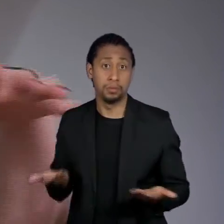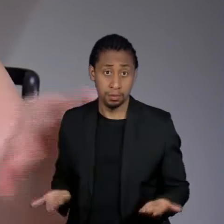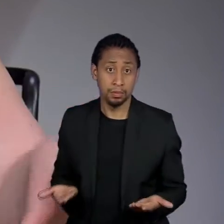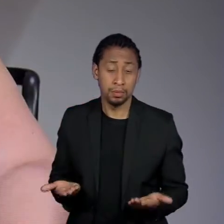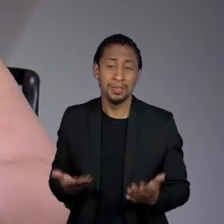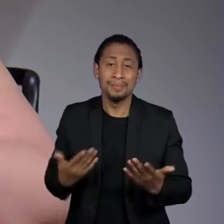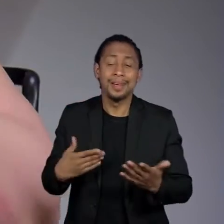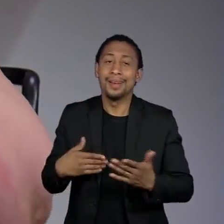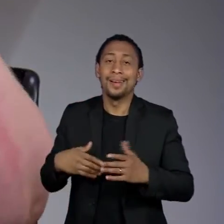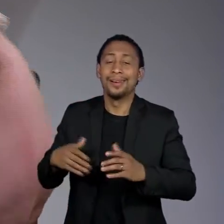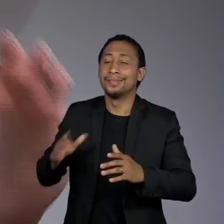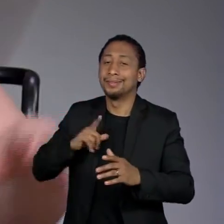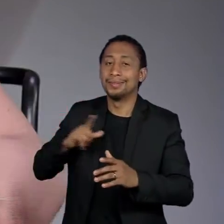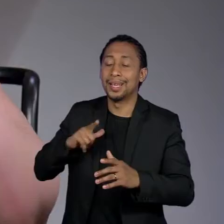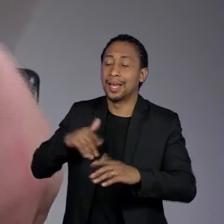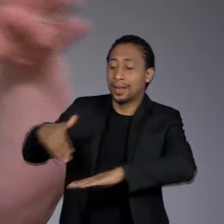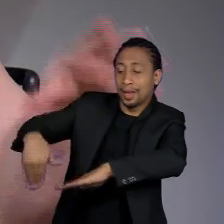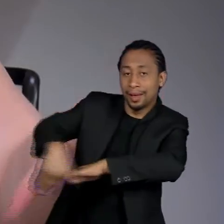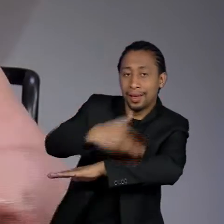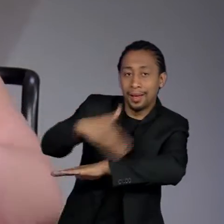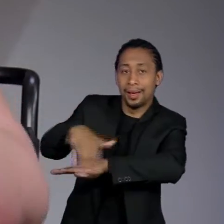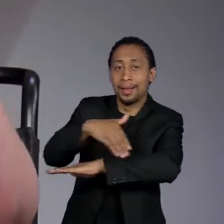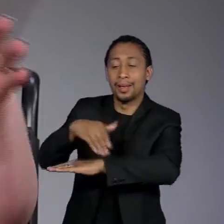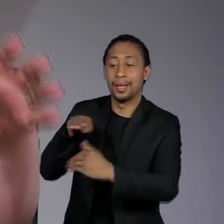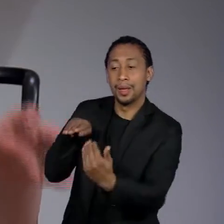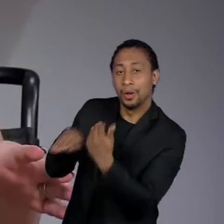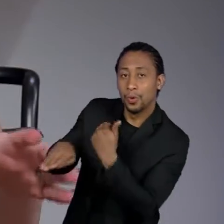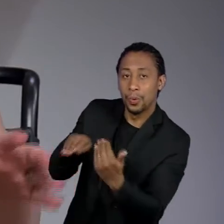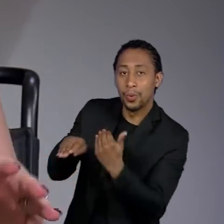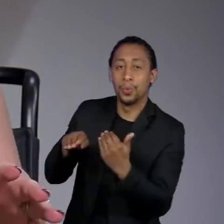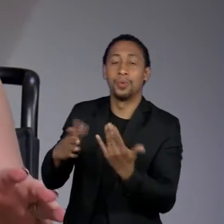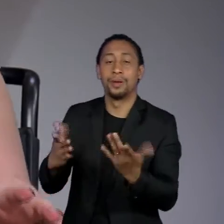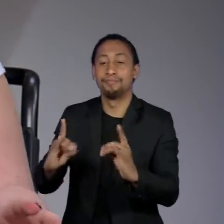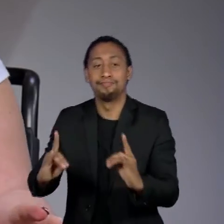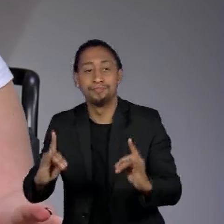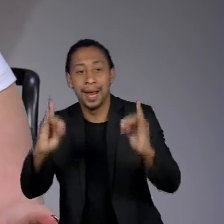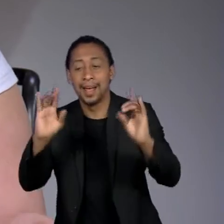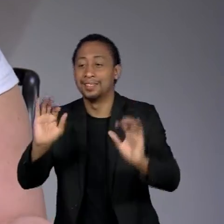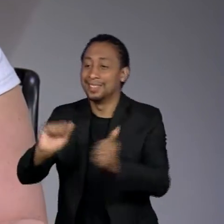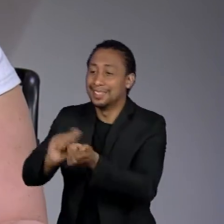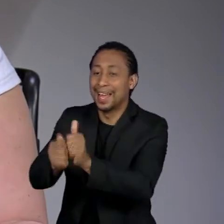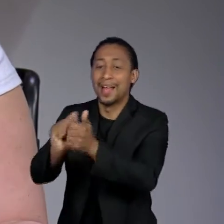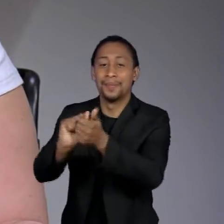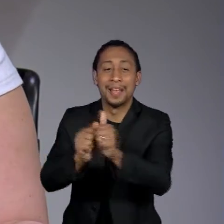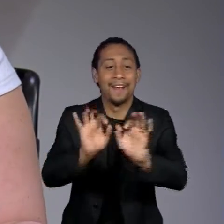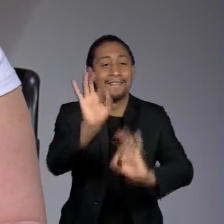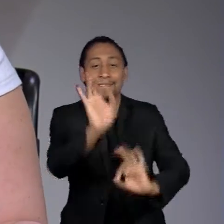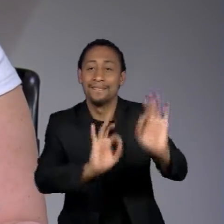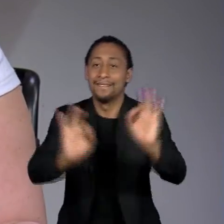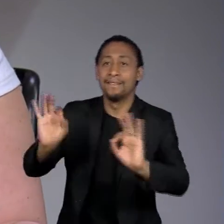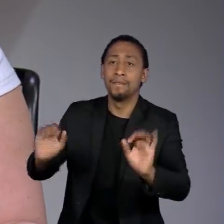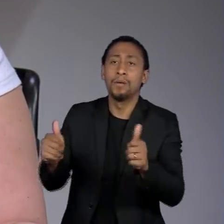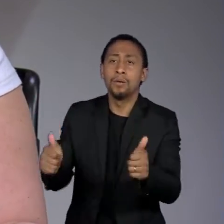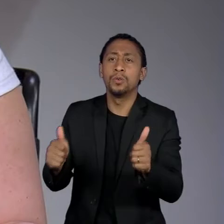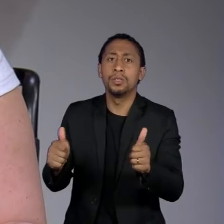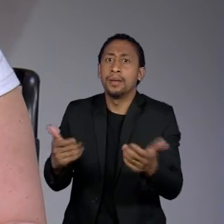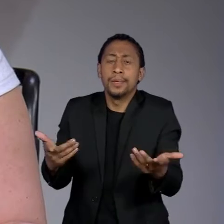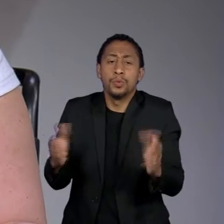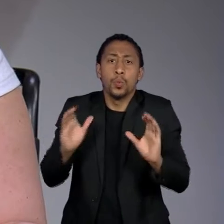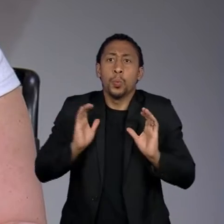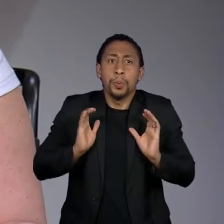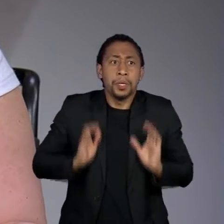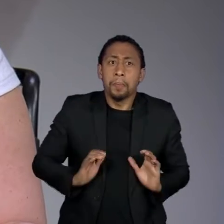barreiras arquitetônicas, as barreiras físicas, econômicas e sociais, se você não promover a extinção das